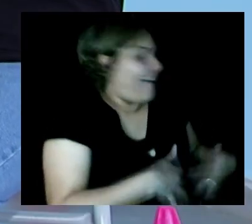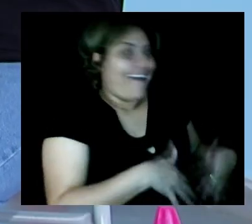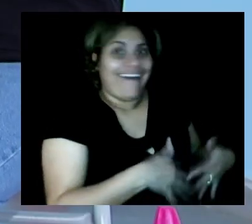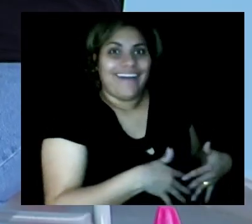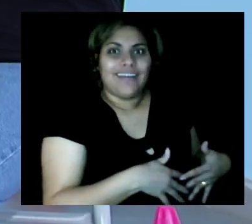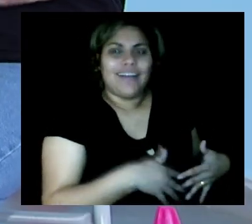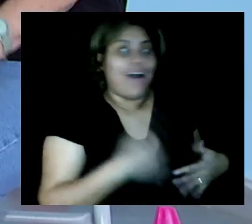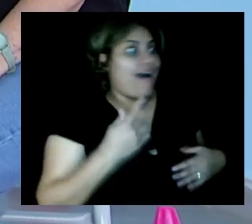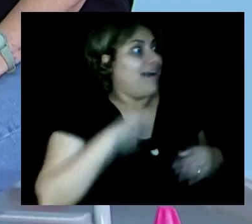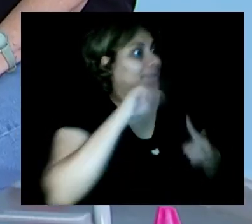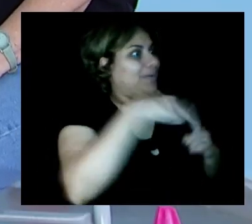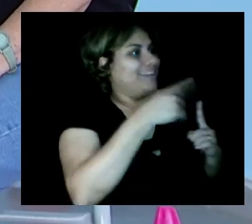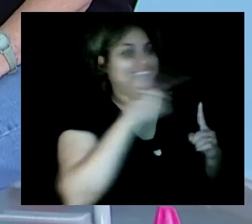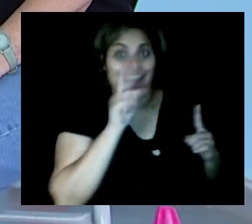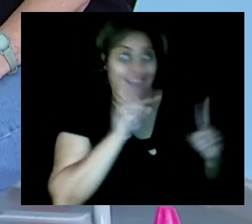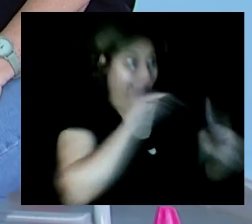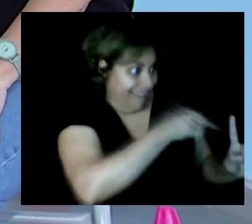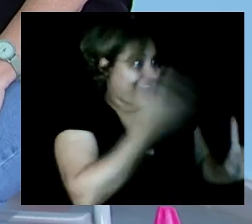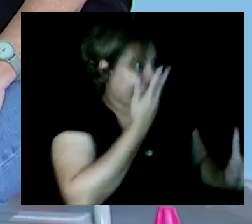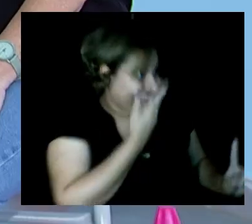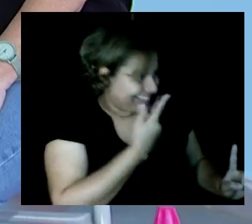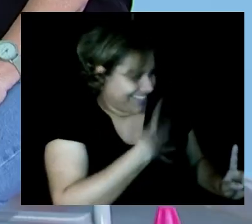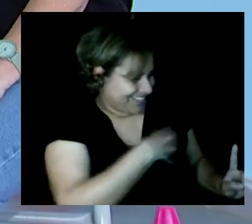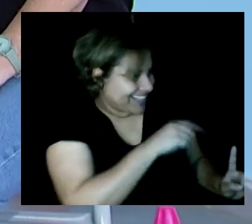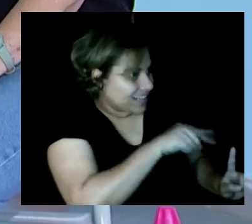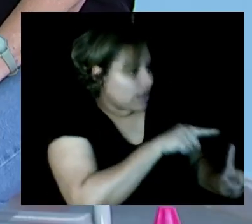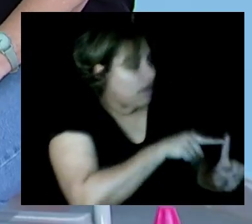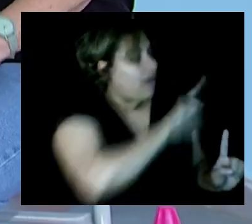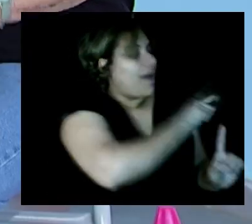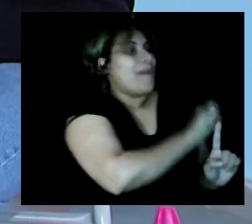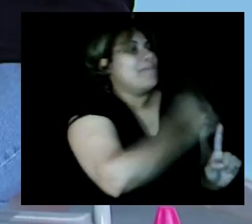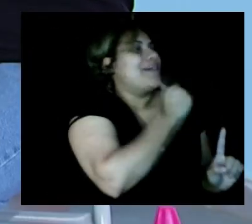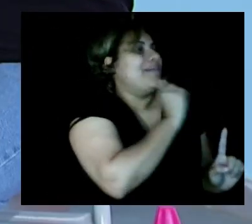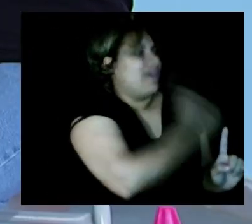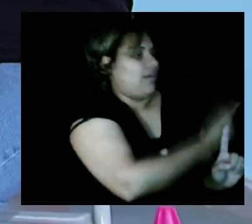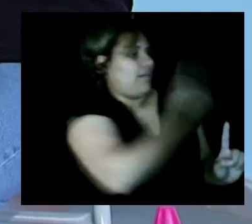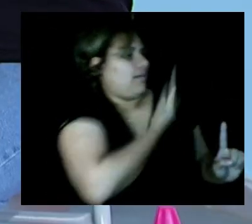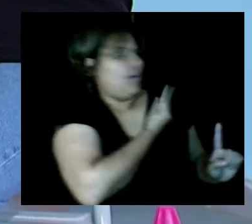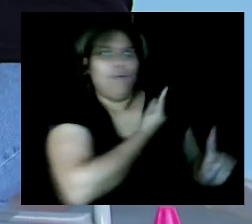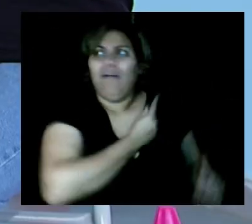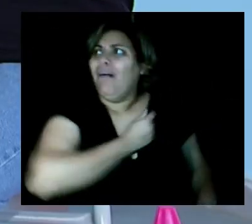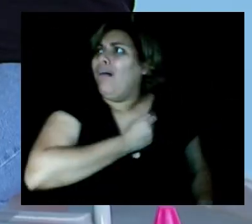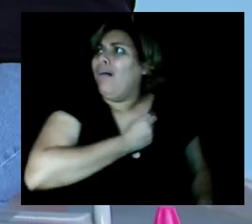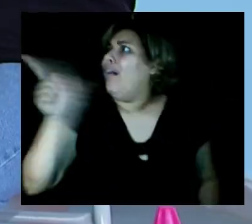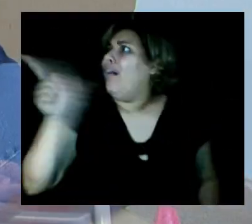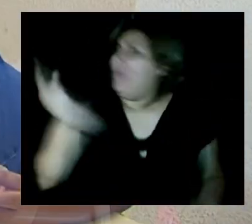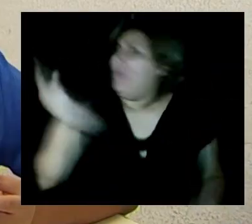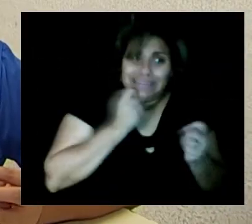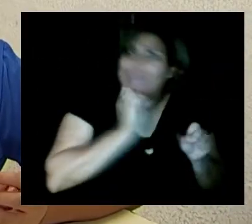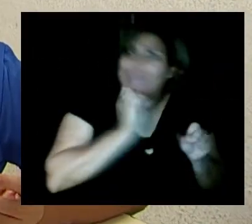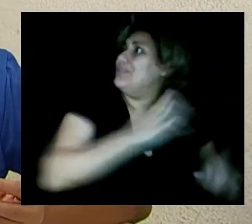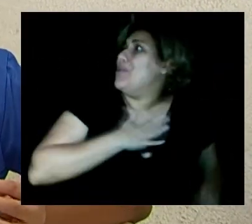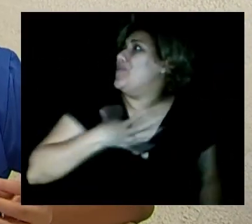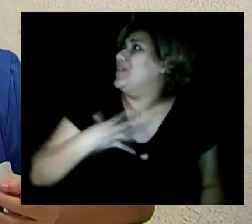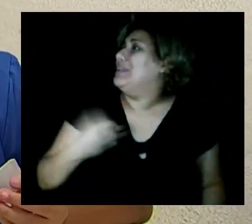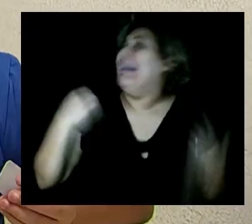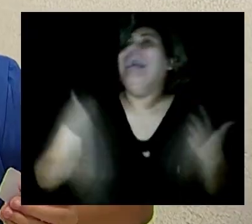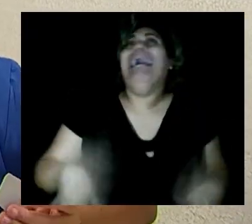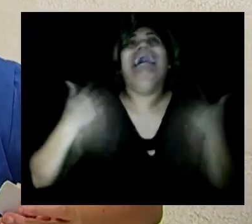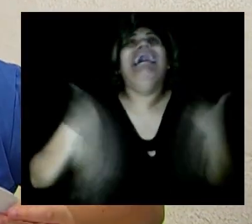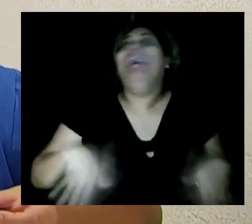ele falou. Eu falei, nossa, que coisa boa. E aí desenvolveu a E fala. desenvolveu, e sabe, e começa a